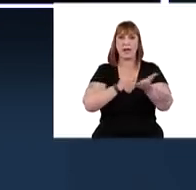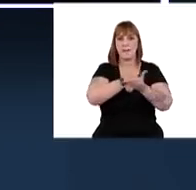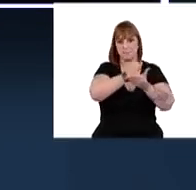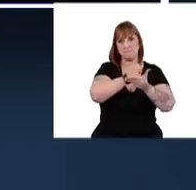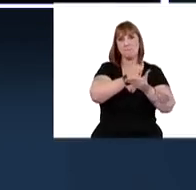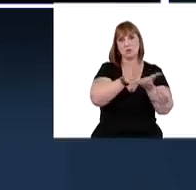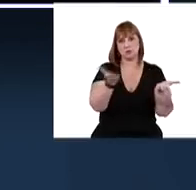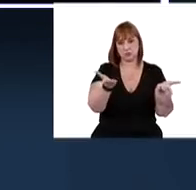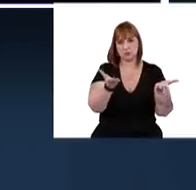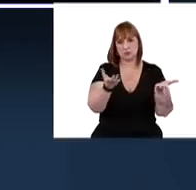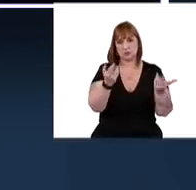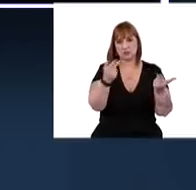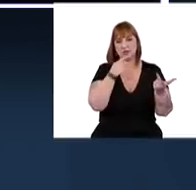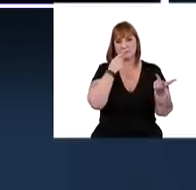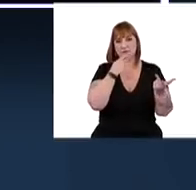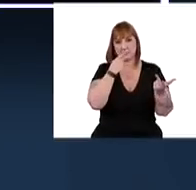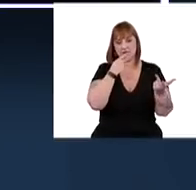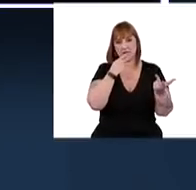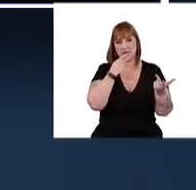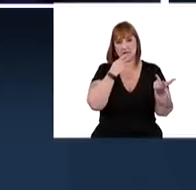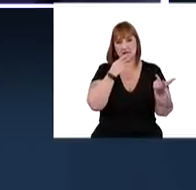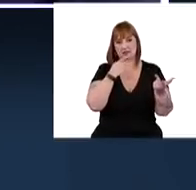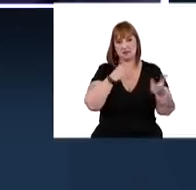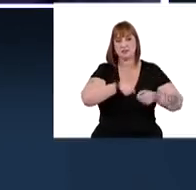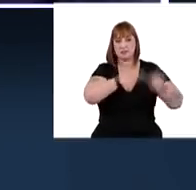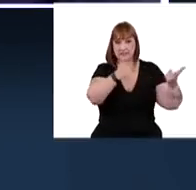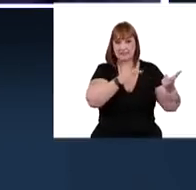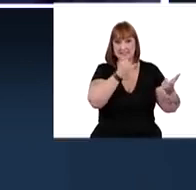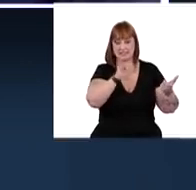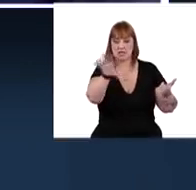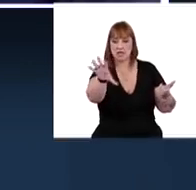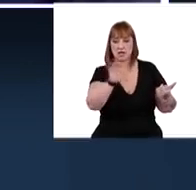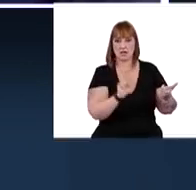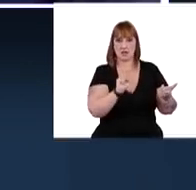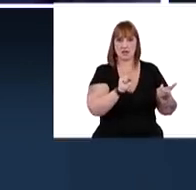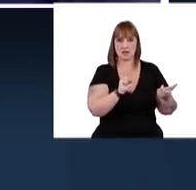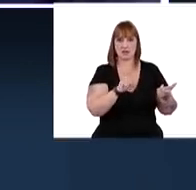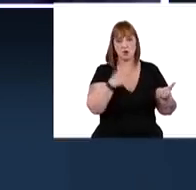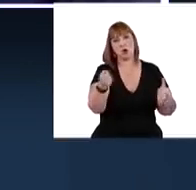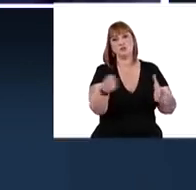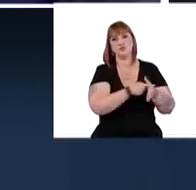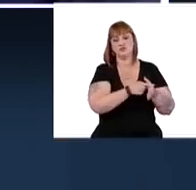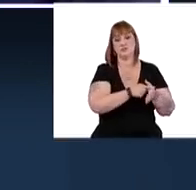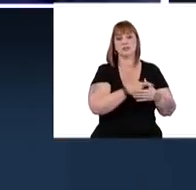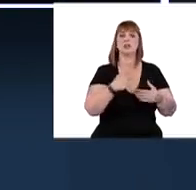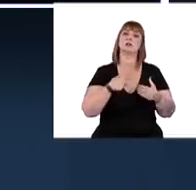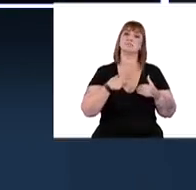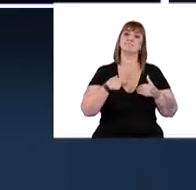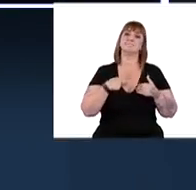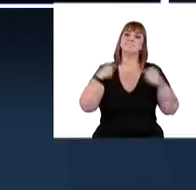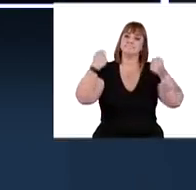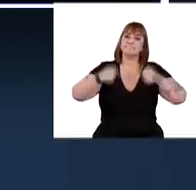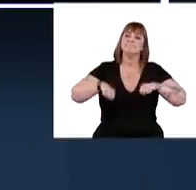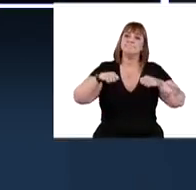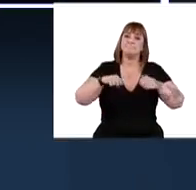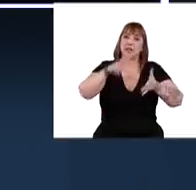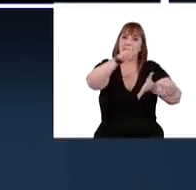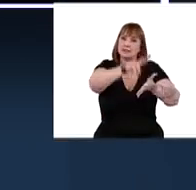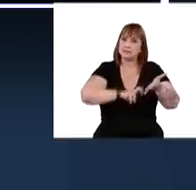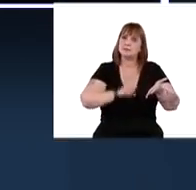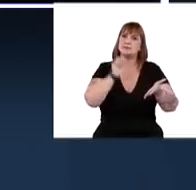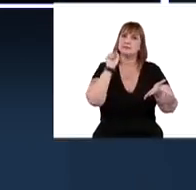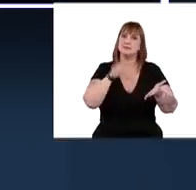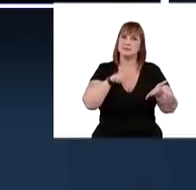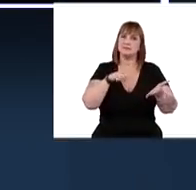senão, como você bem falou, o Estado só gasta se ele arrecada ou se endivida, eu preciso taxar